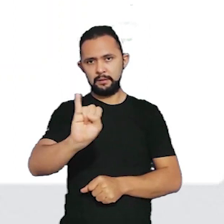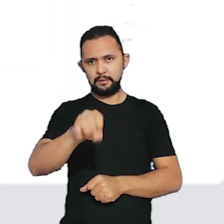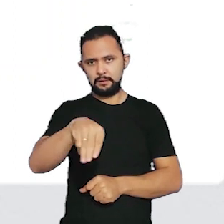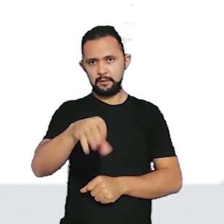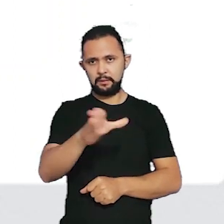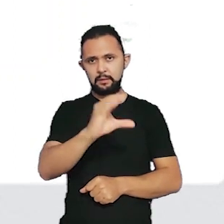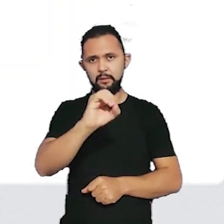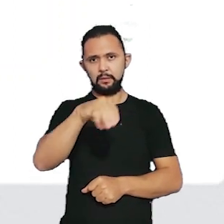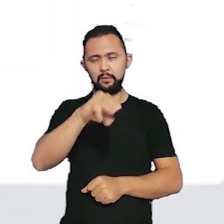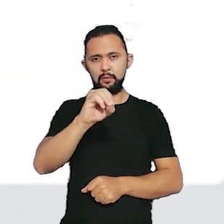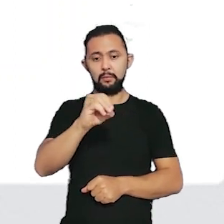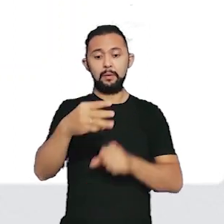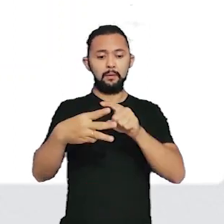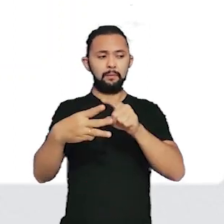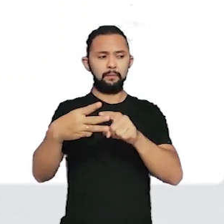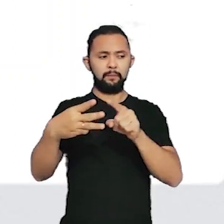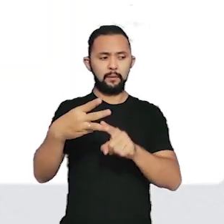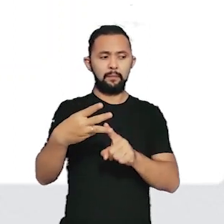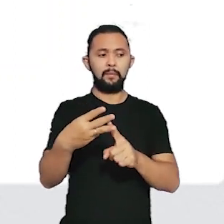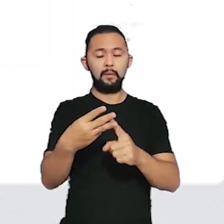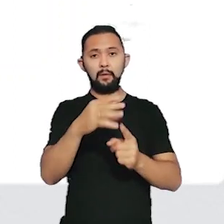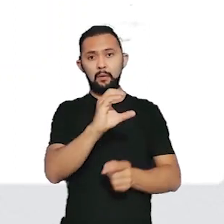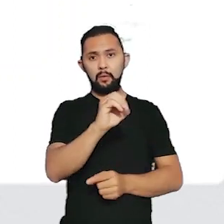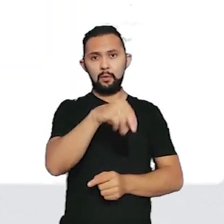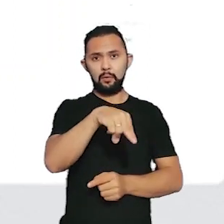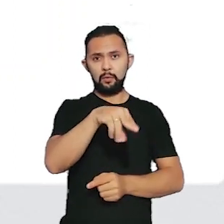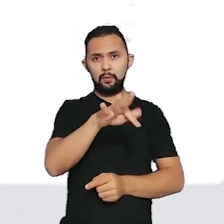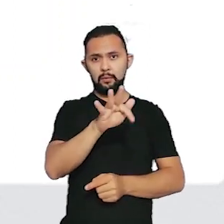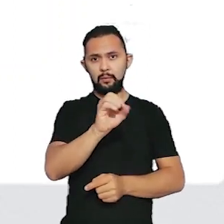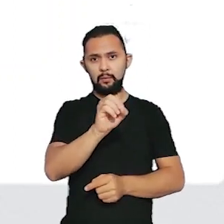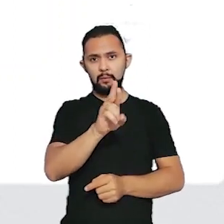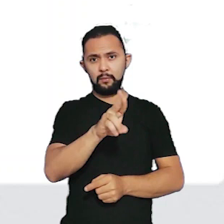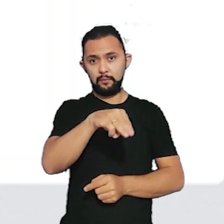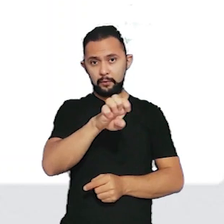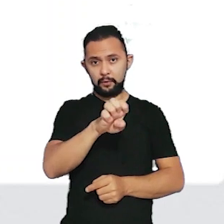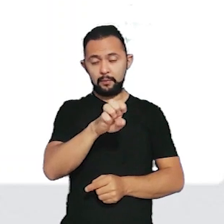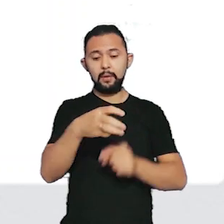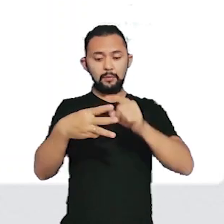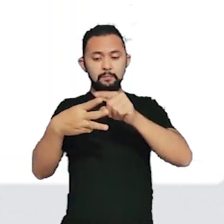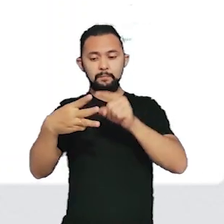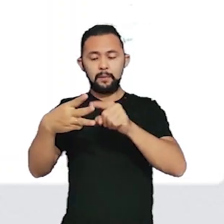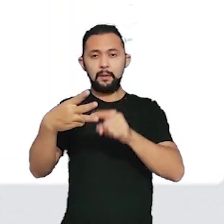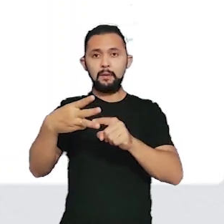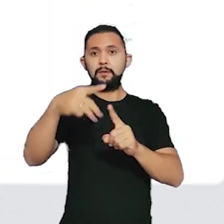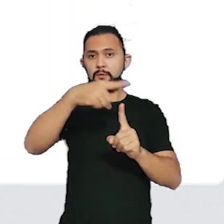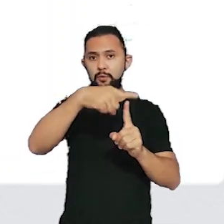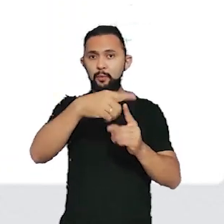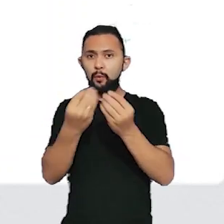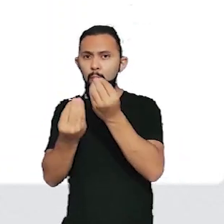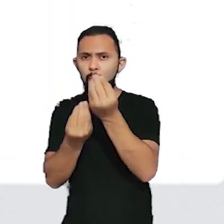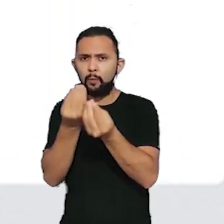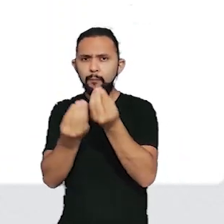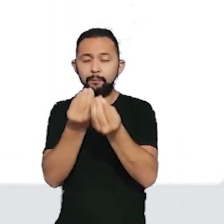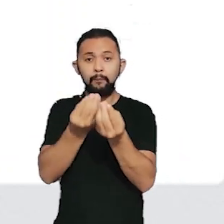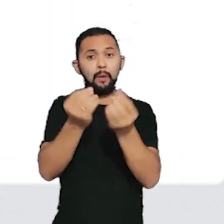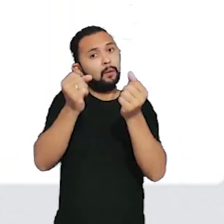conformidade, eu posso substituir pelo conforme. Então, causa pelo porquê, comparação pelo assim como